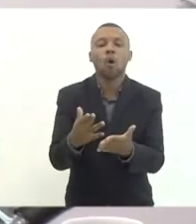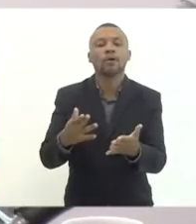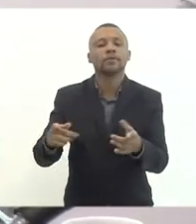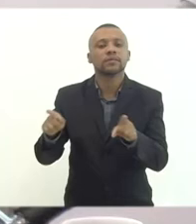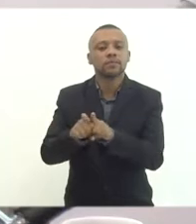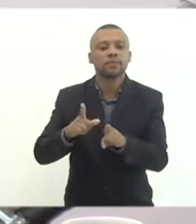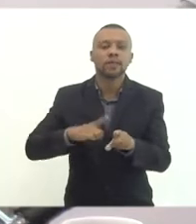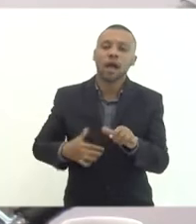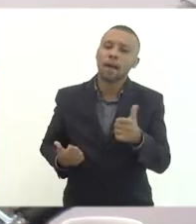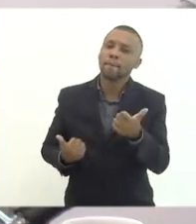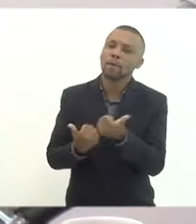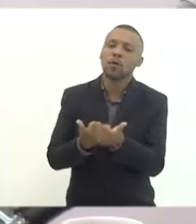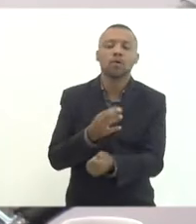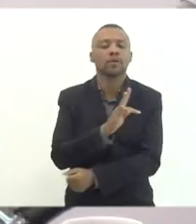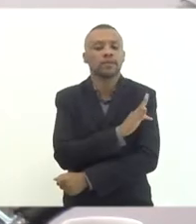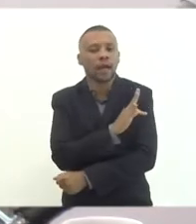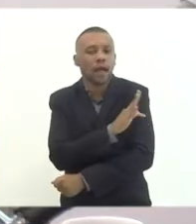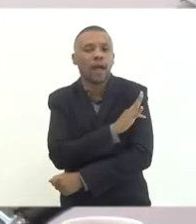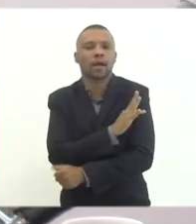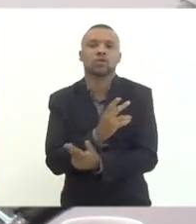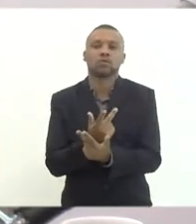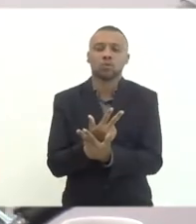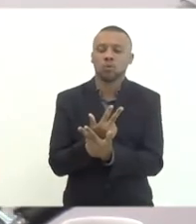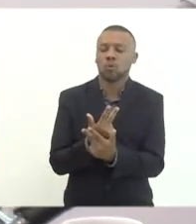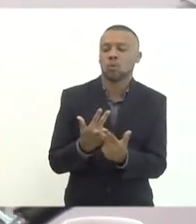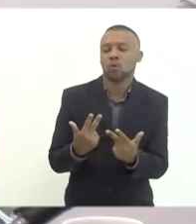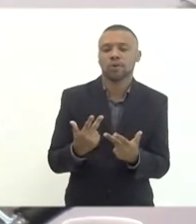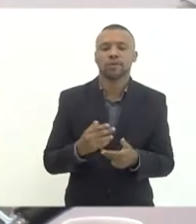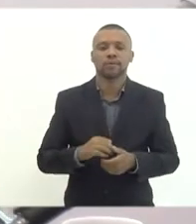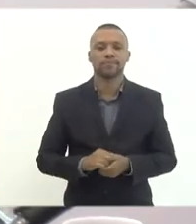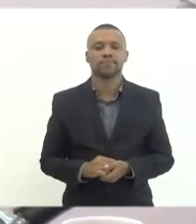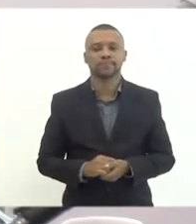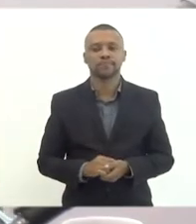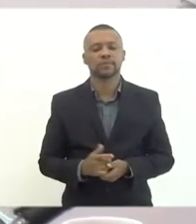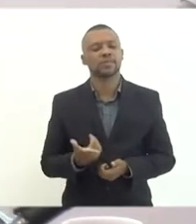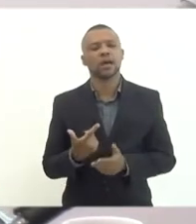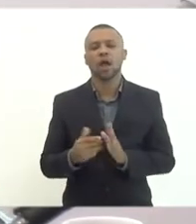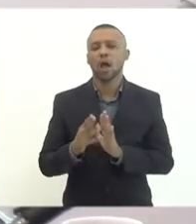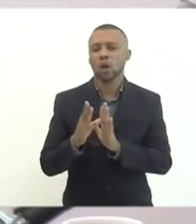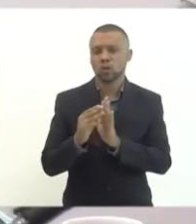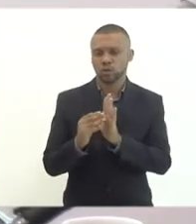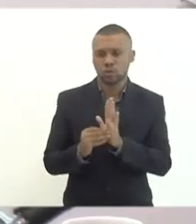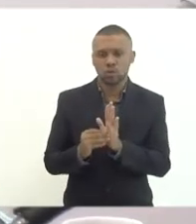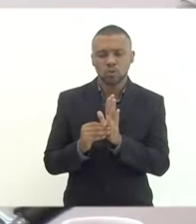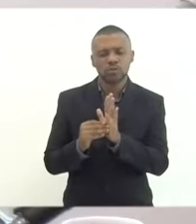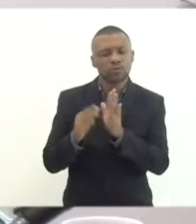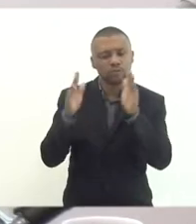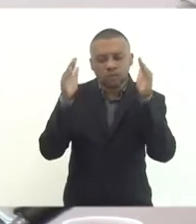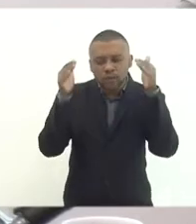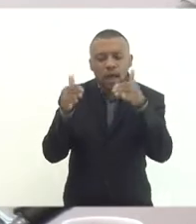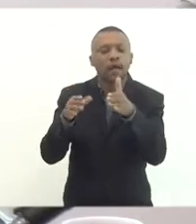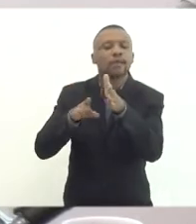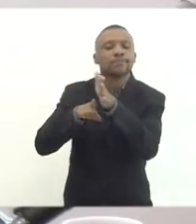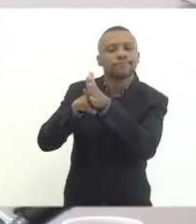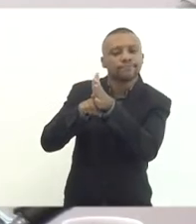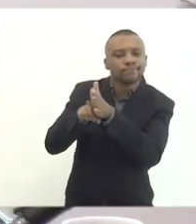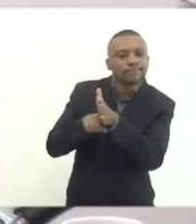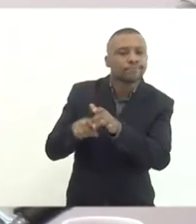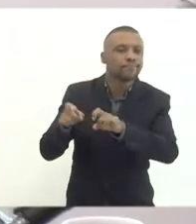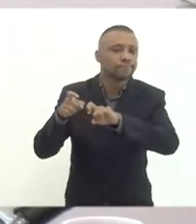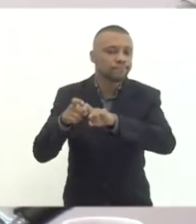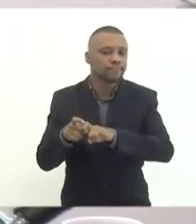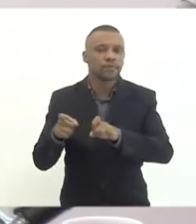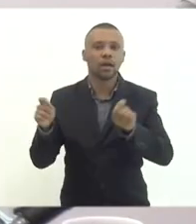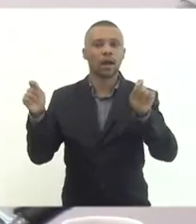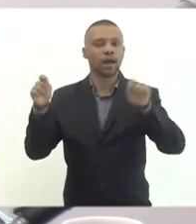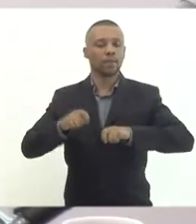dá técnico e de conteúdo mais Clínico de capacitações a